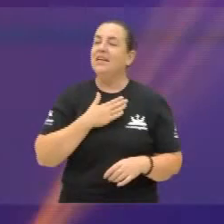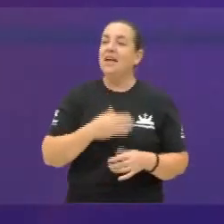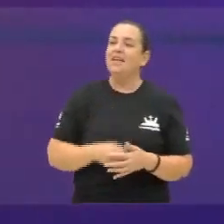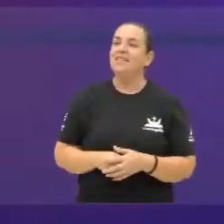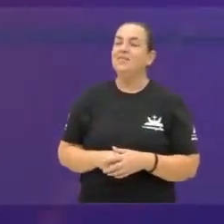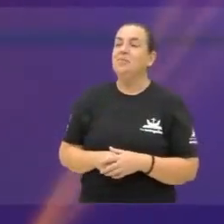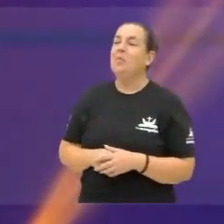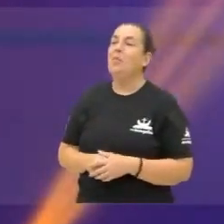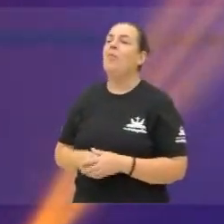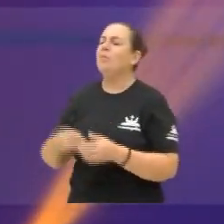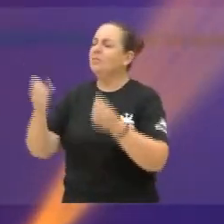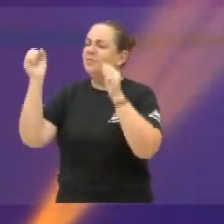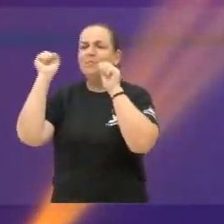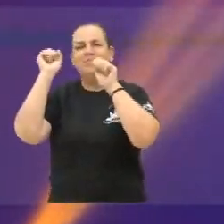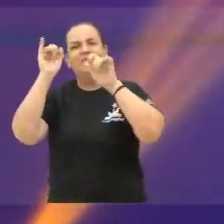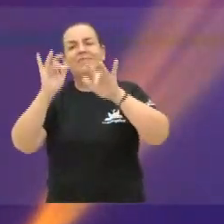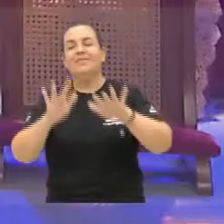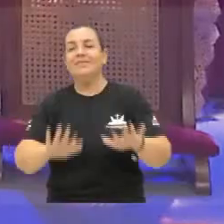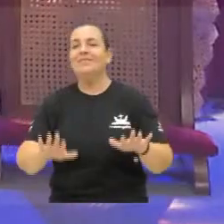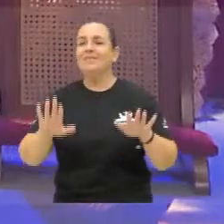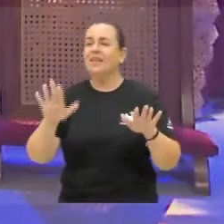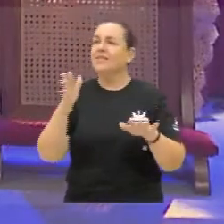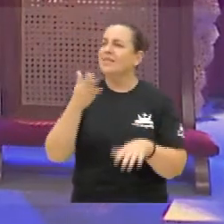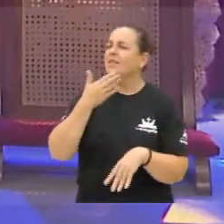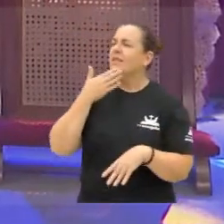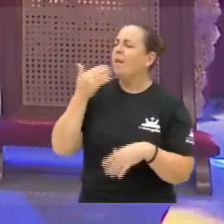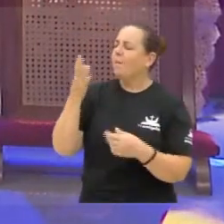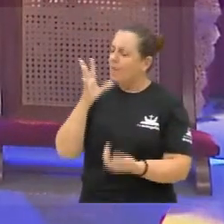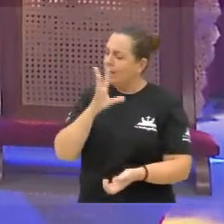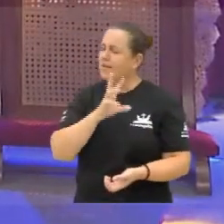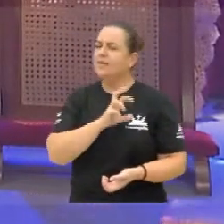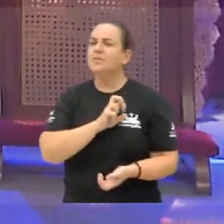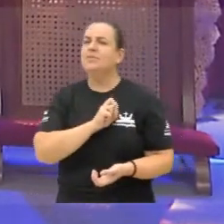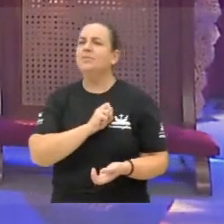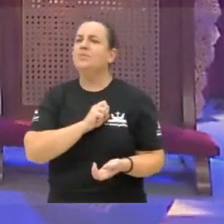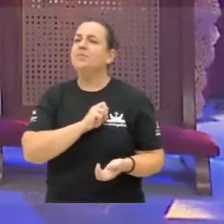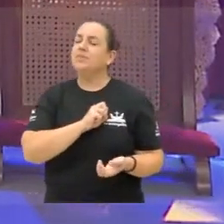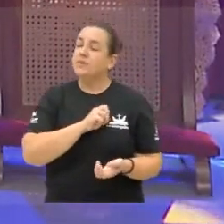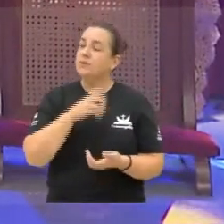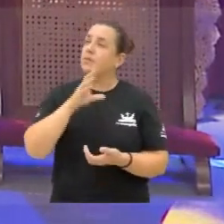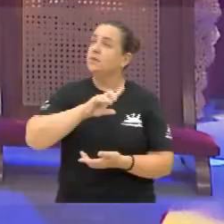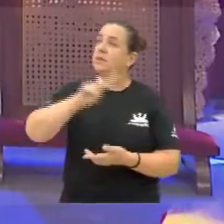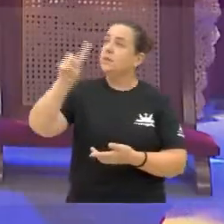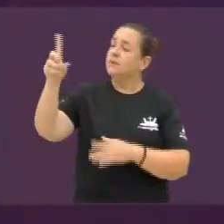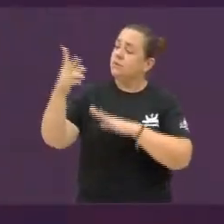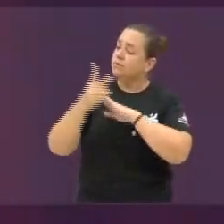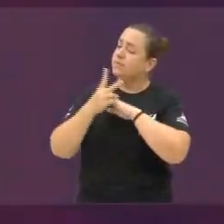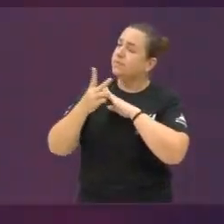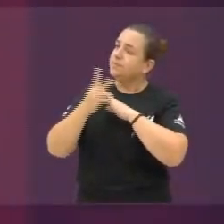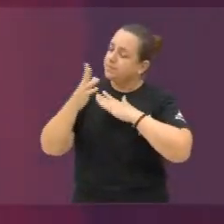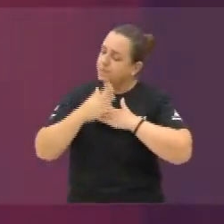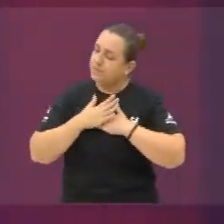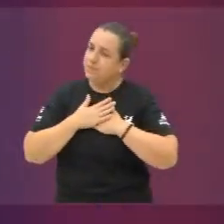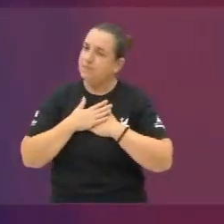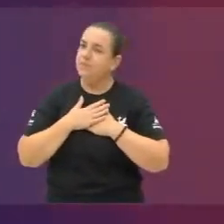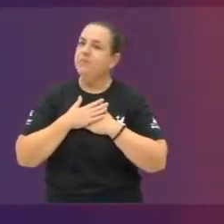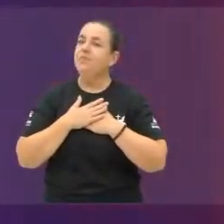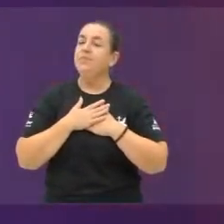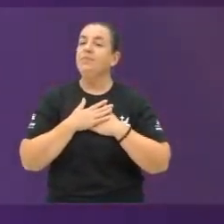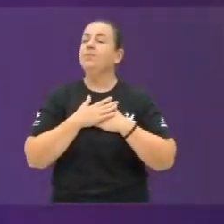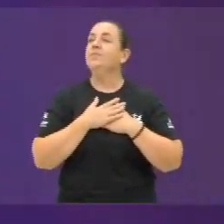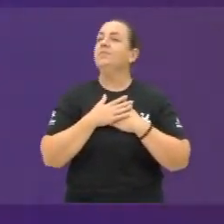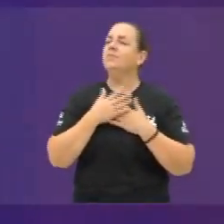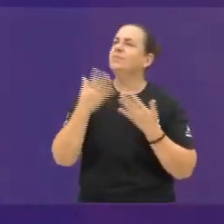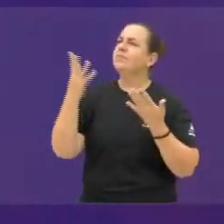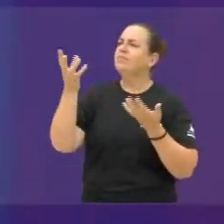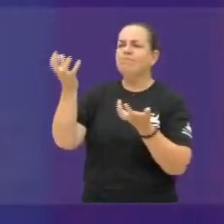Sou abençoado, muito mais que amado. Deus cuida de mim, tem